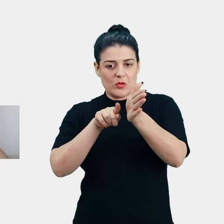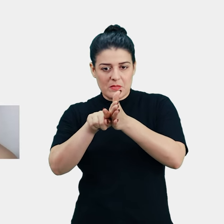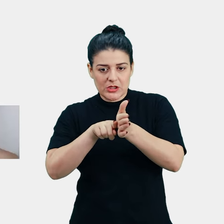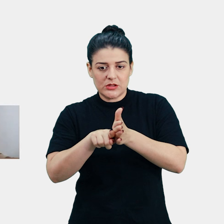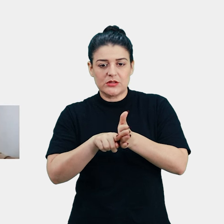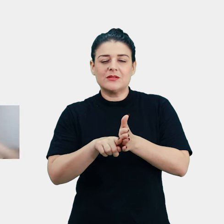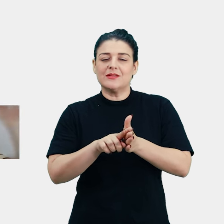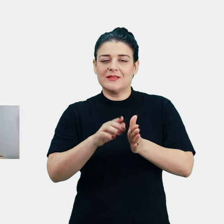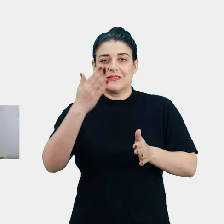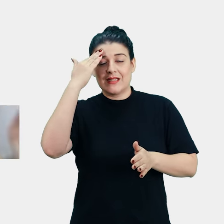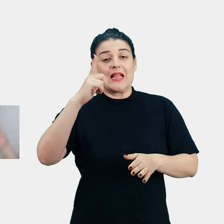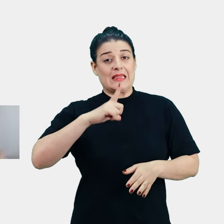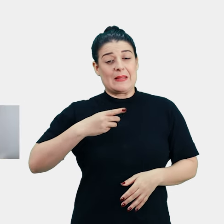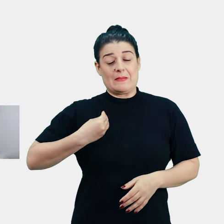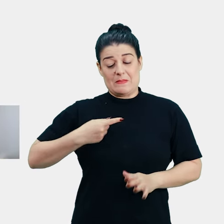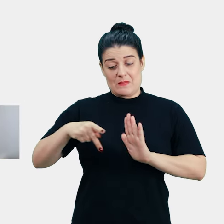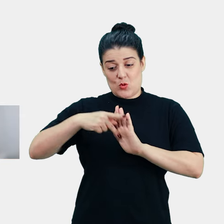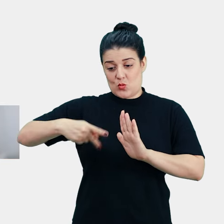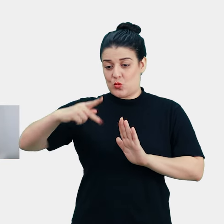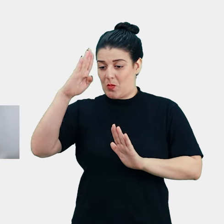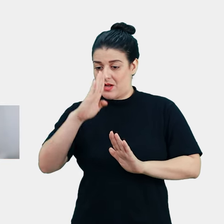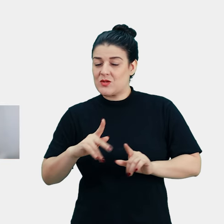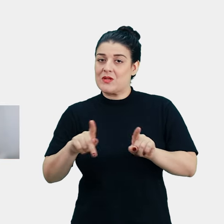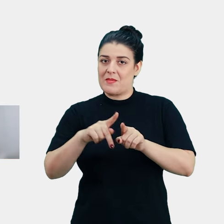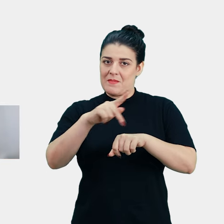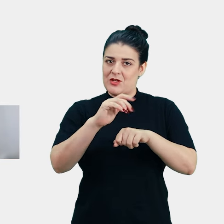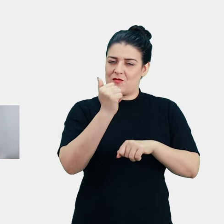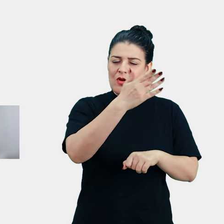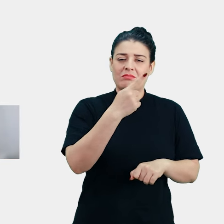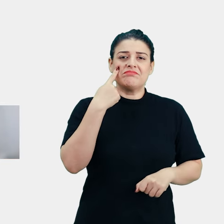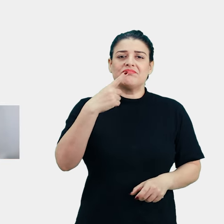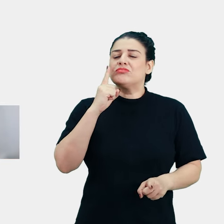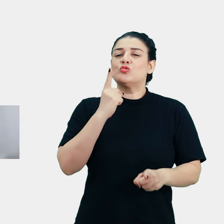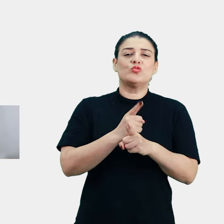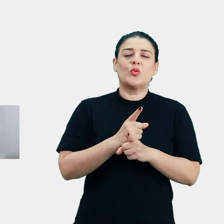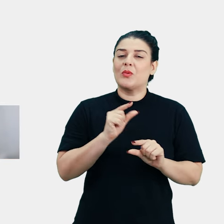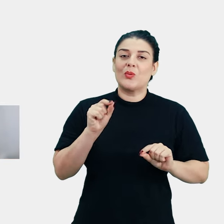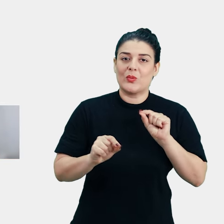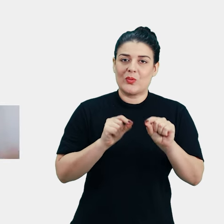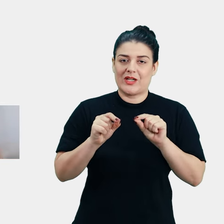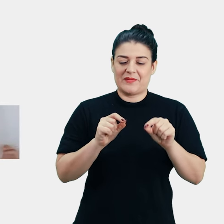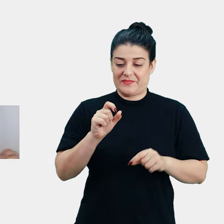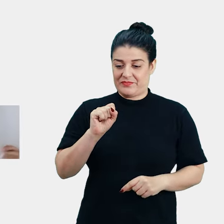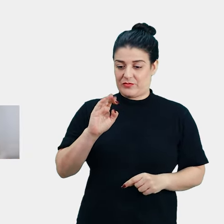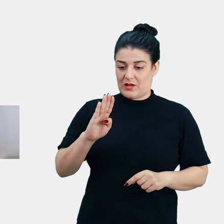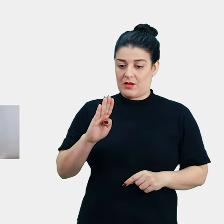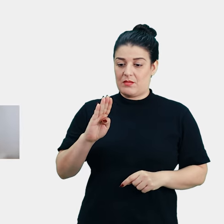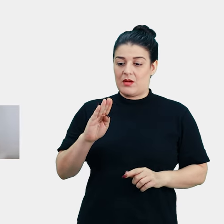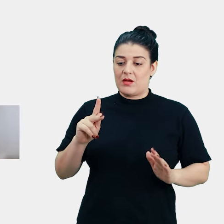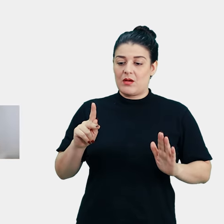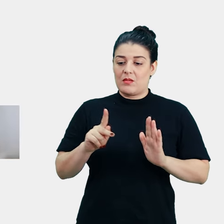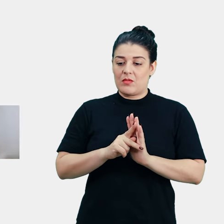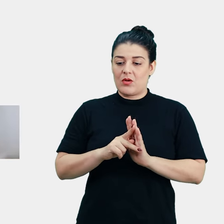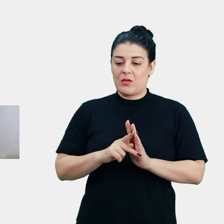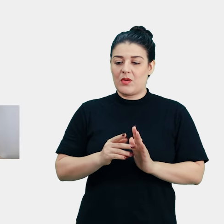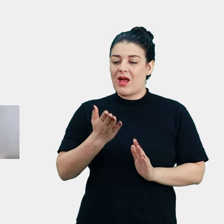Só para reforçar brasileiros e internacionais aqui. Eles verificaram, tá, pessoal, as substâncias provenientes da dieta